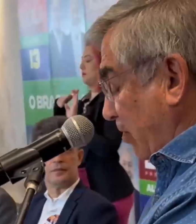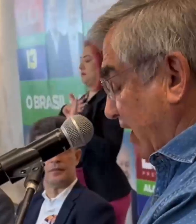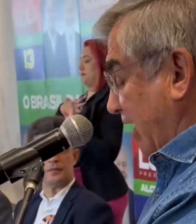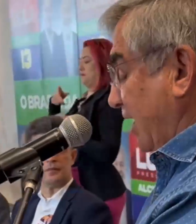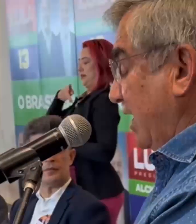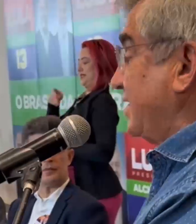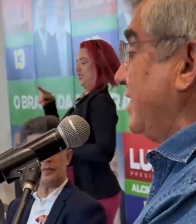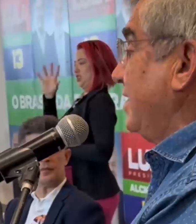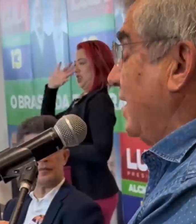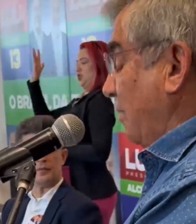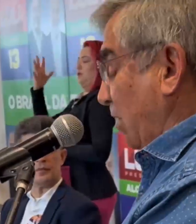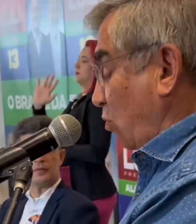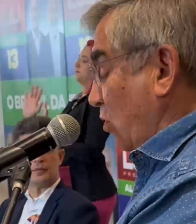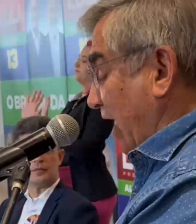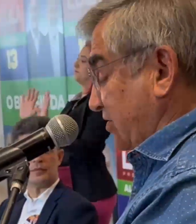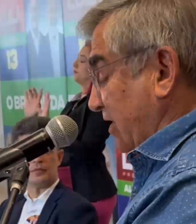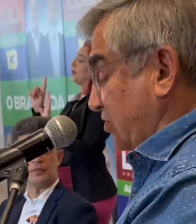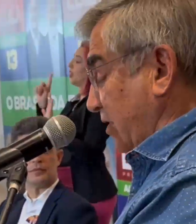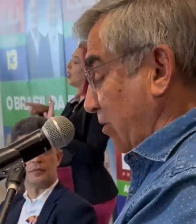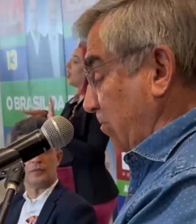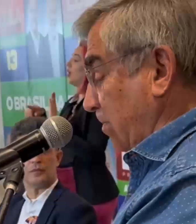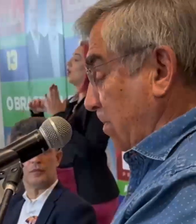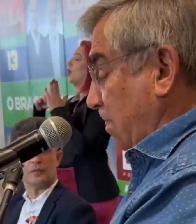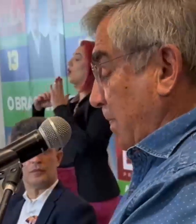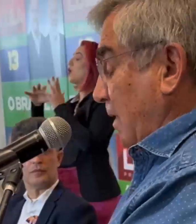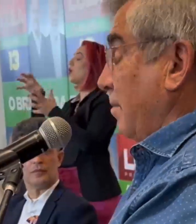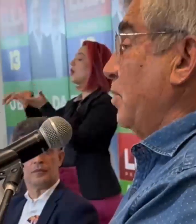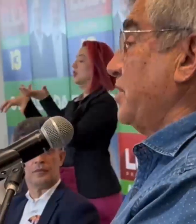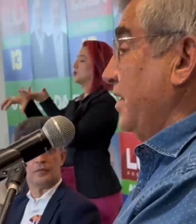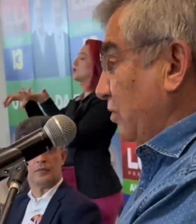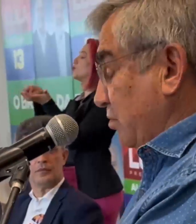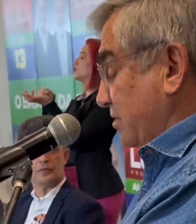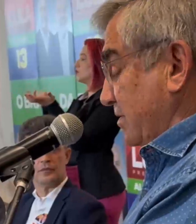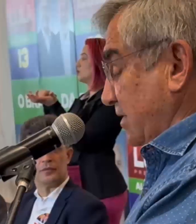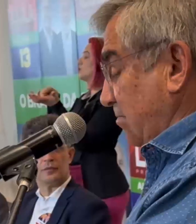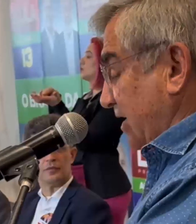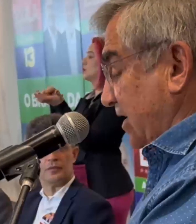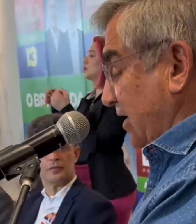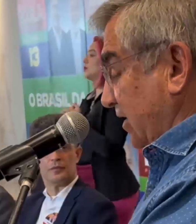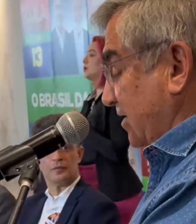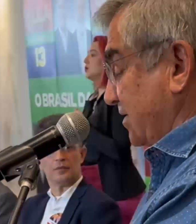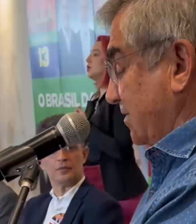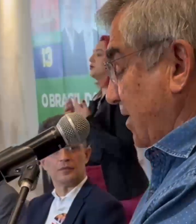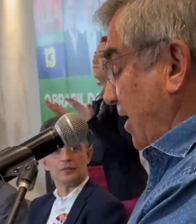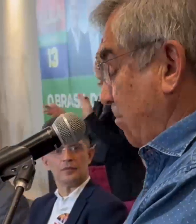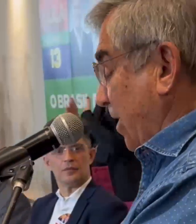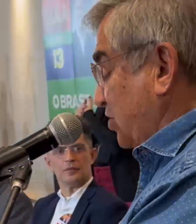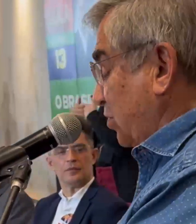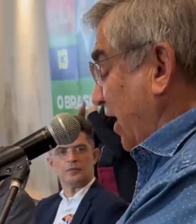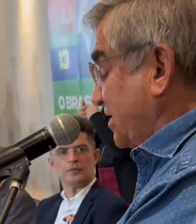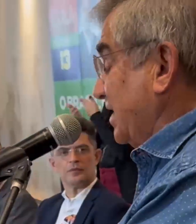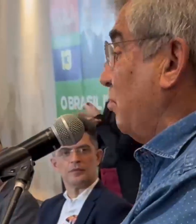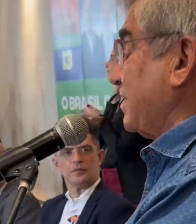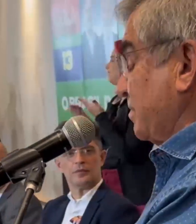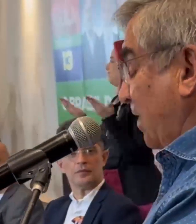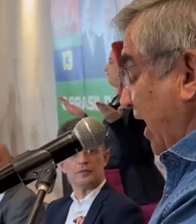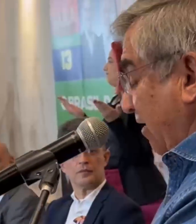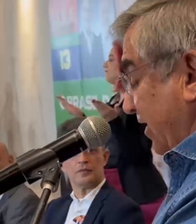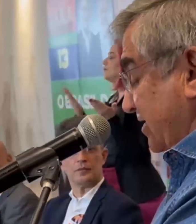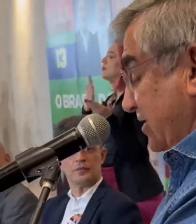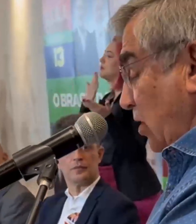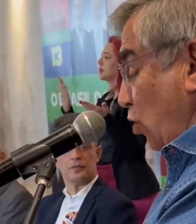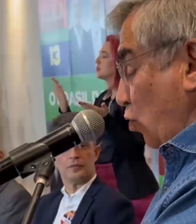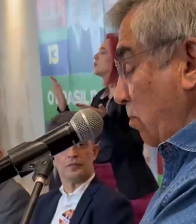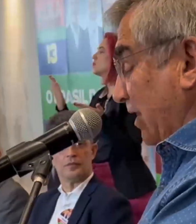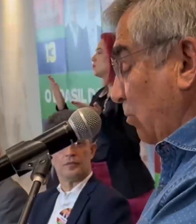presidente da república e sim pelo congresso nacional meus queridos e minhas queridas peço que receba essas